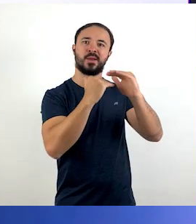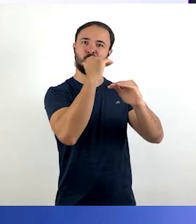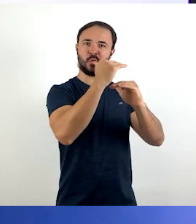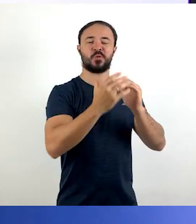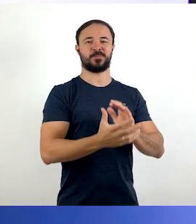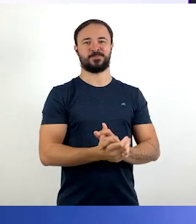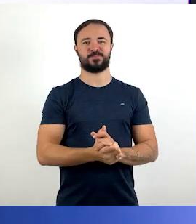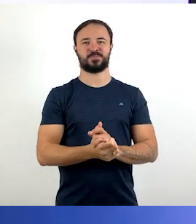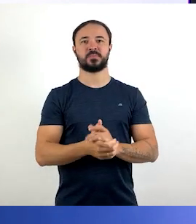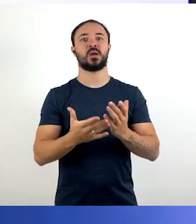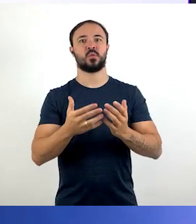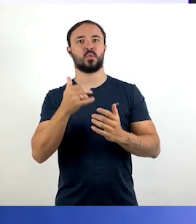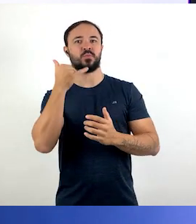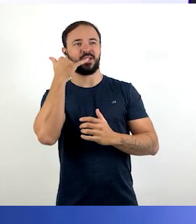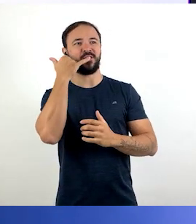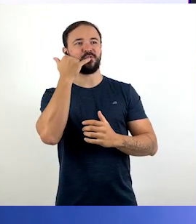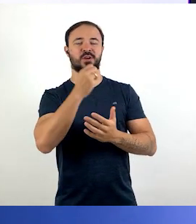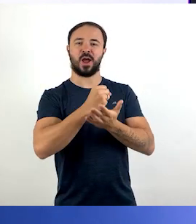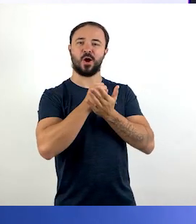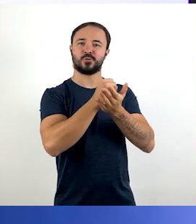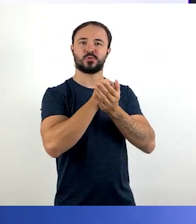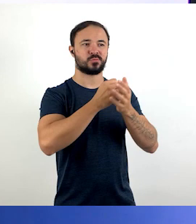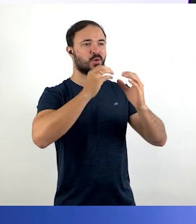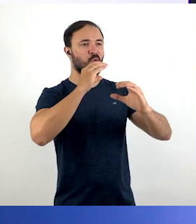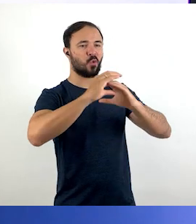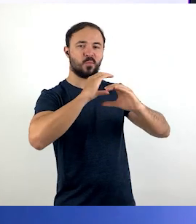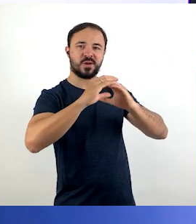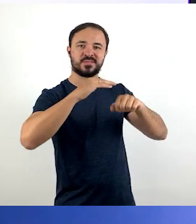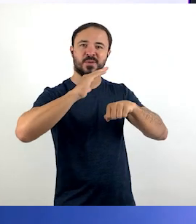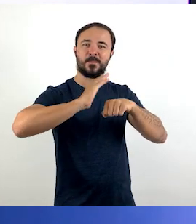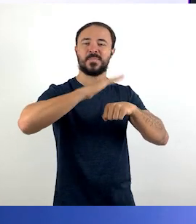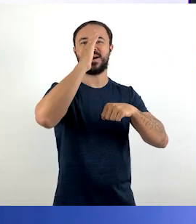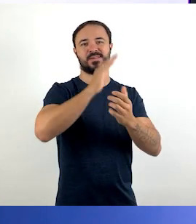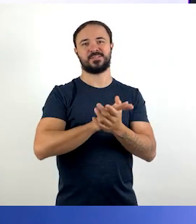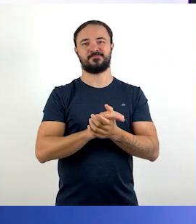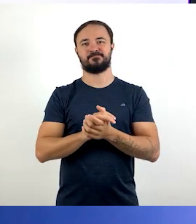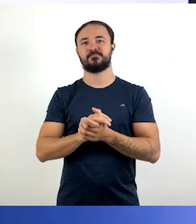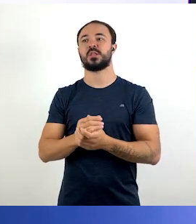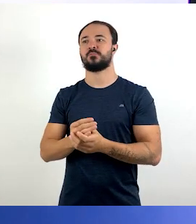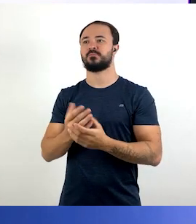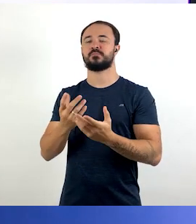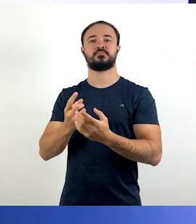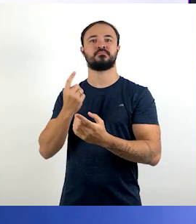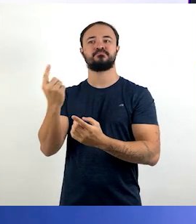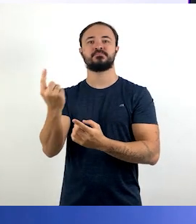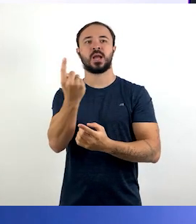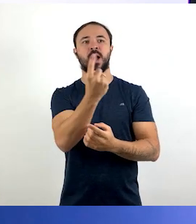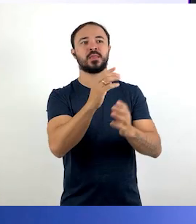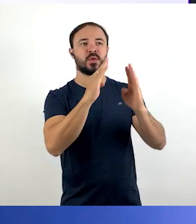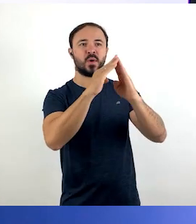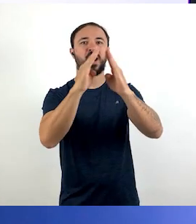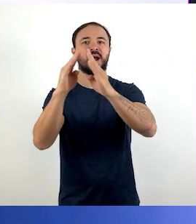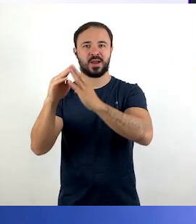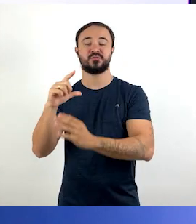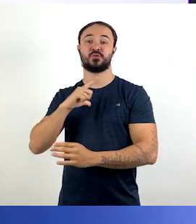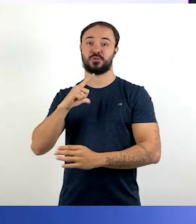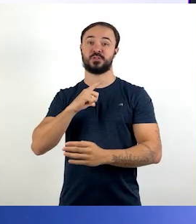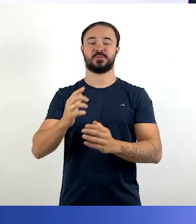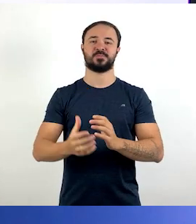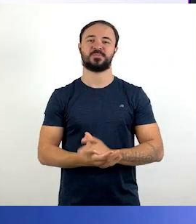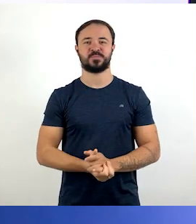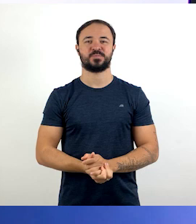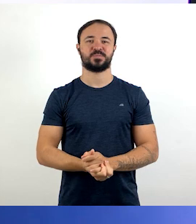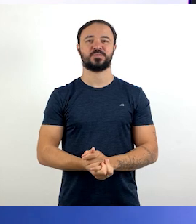materiais, tivesse uma eficiência maior e pudesse ser distribuído em residências. Transmitir som por meio de